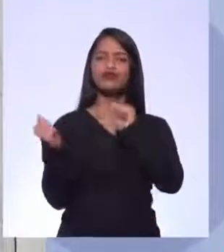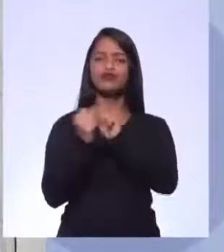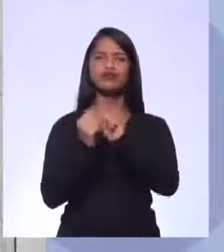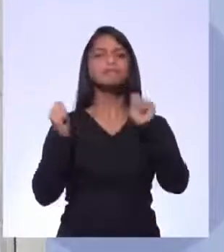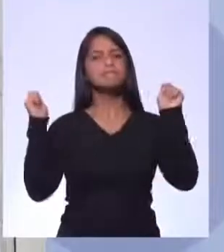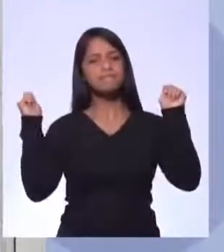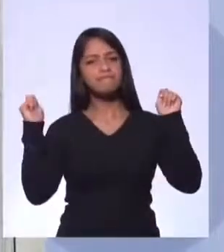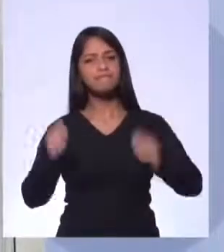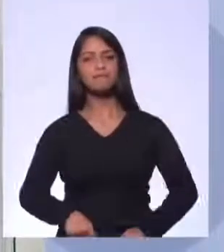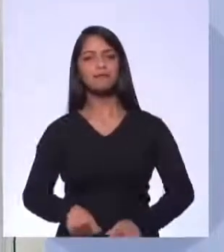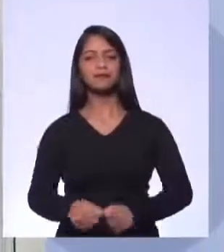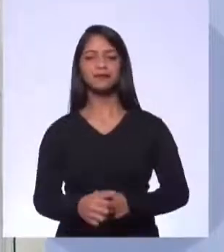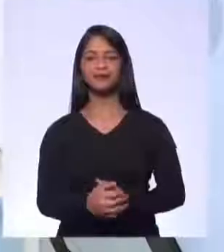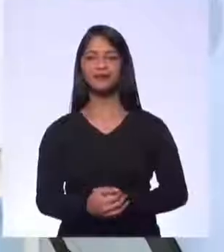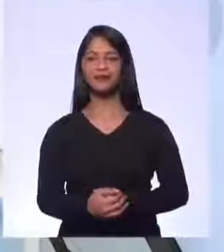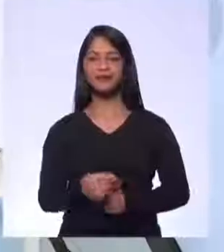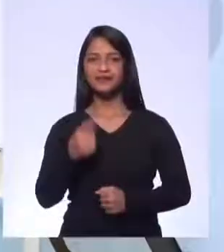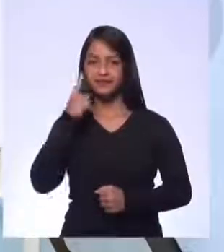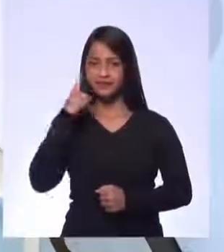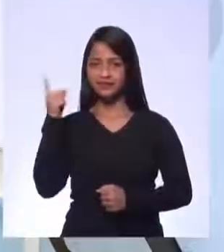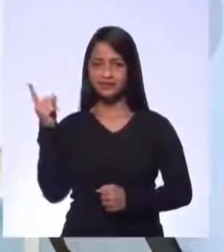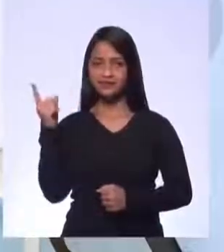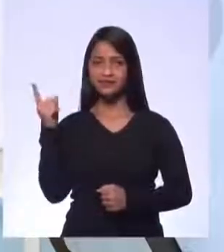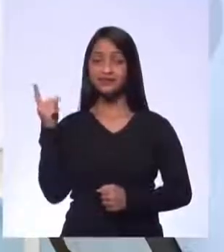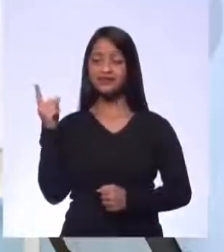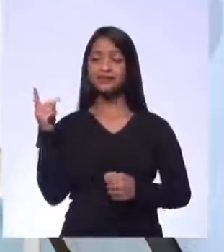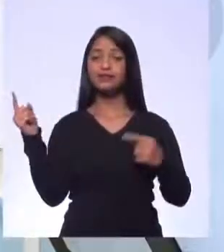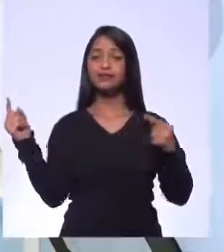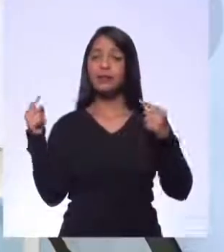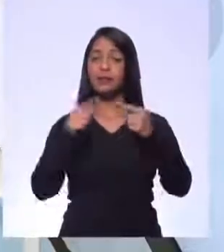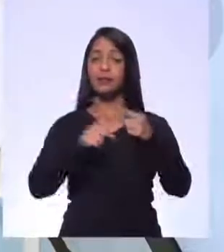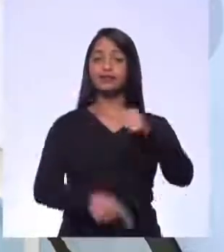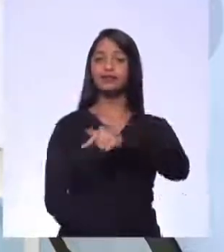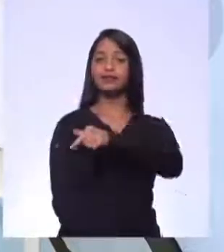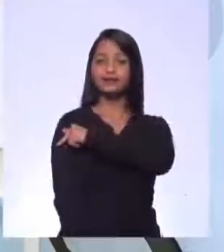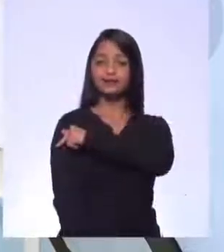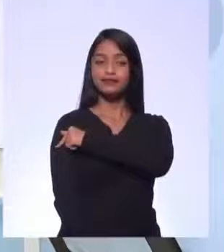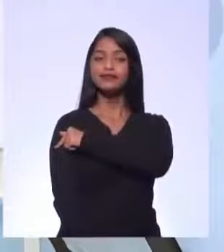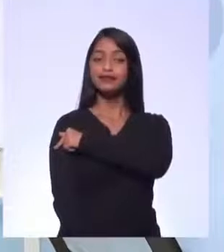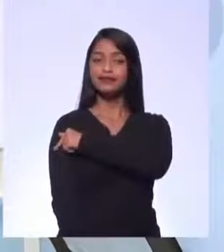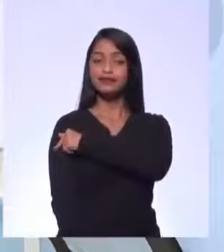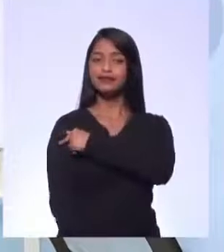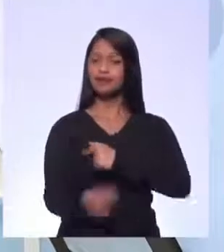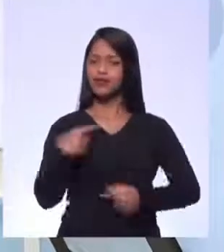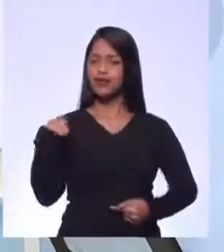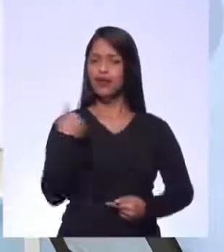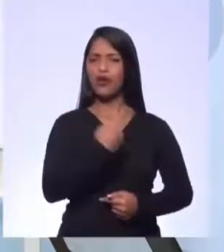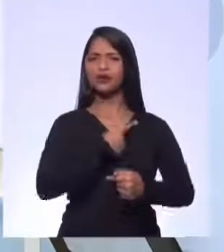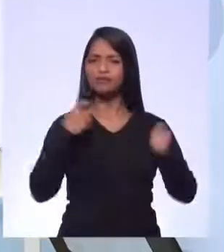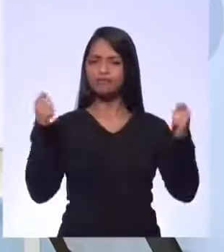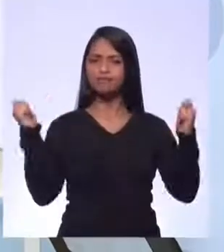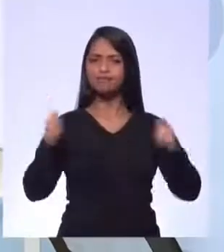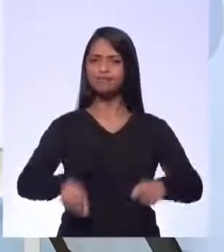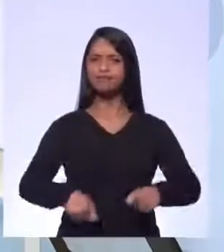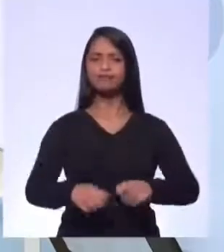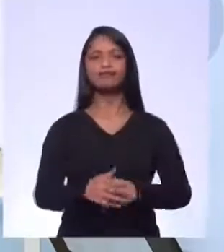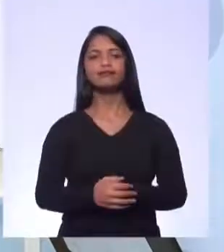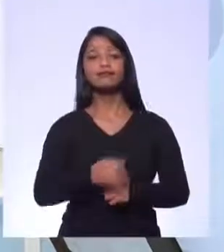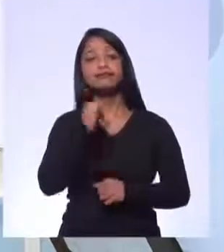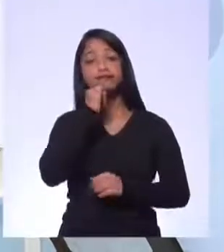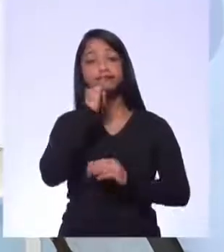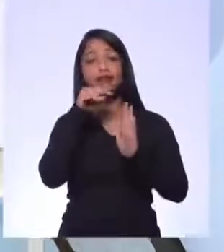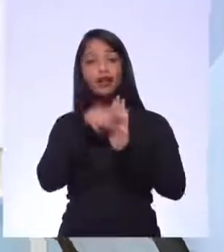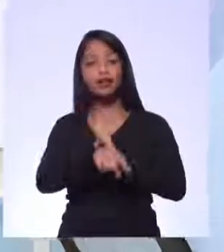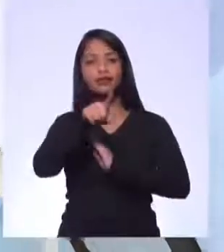certo? E é o slogan do 7º ano, do 7th grade now. Sim, nós podemos. You can learn English. Você pode